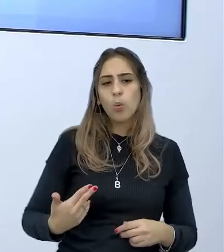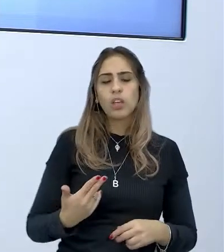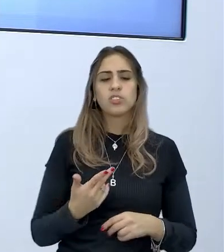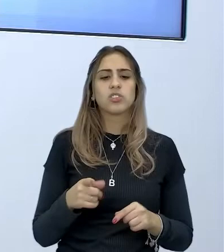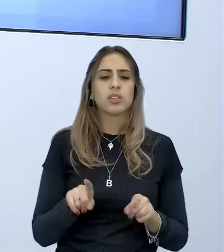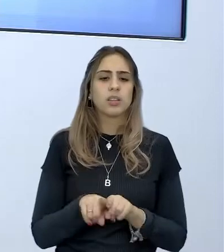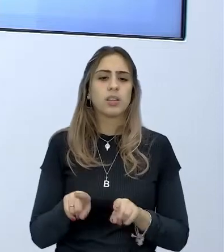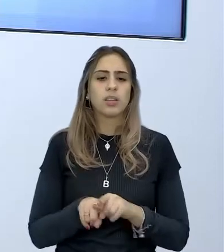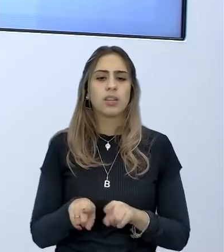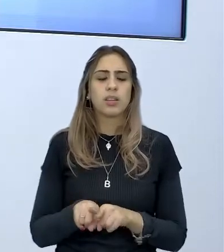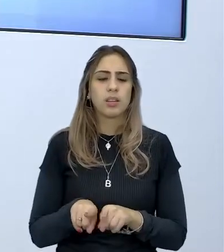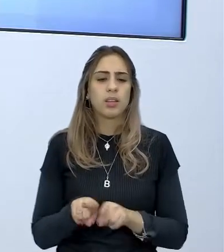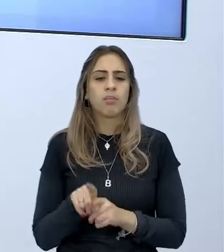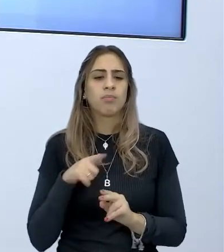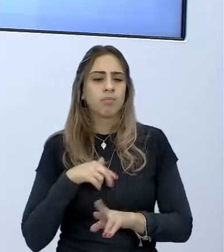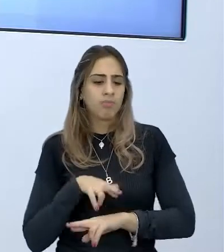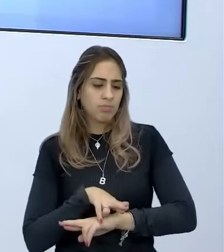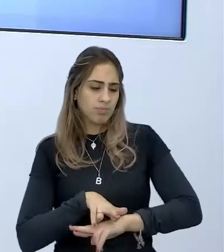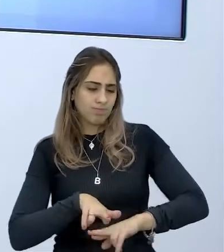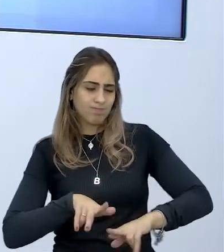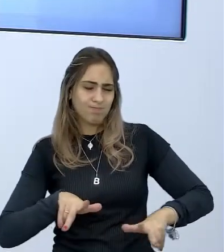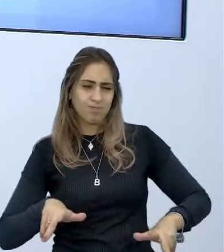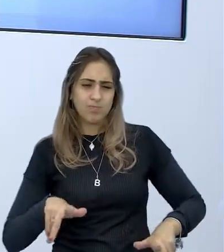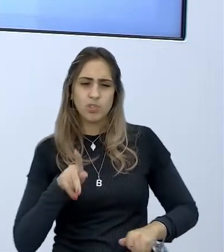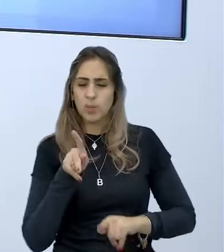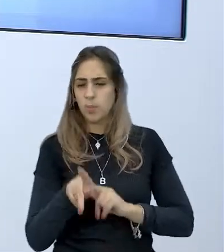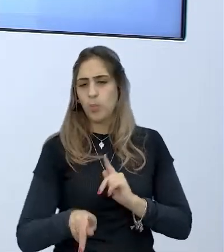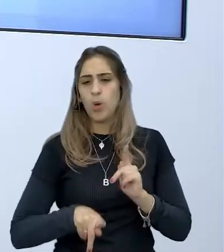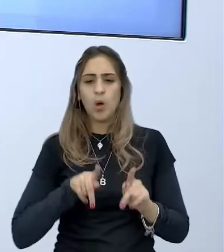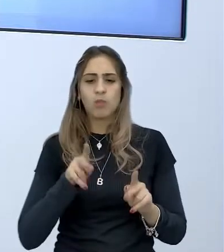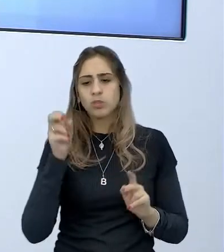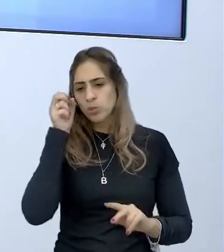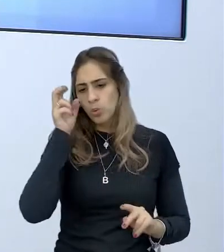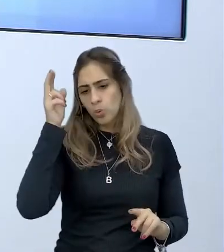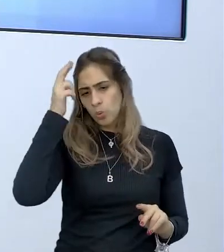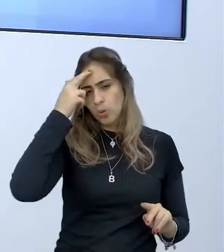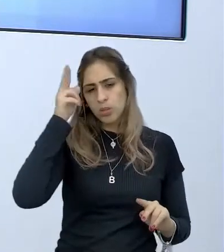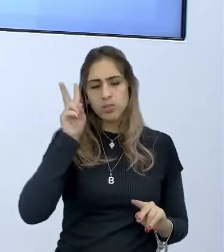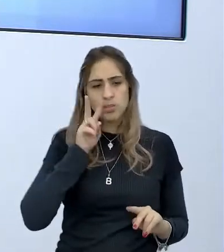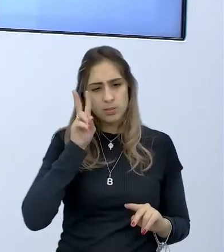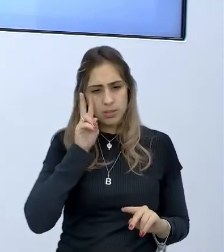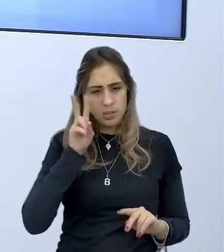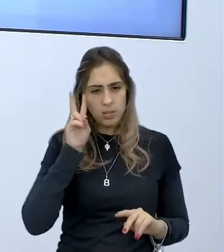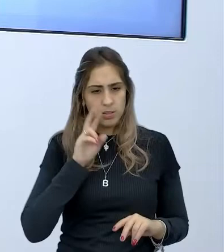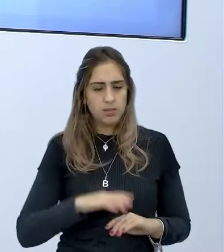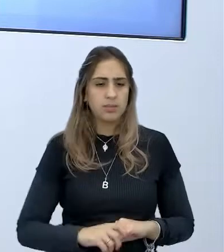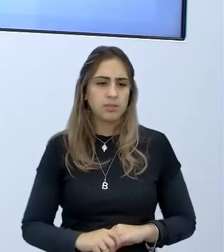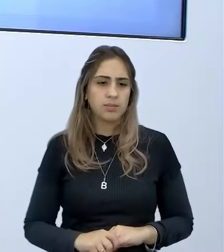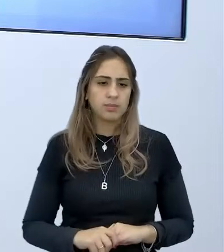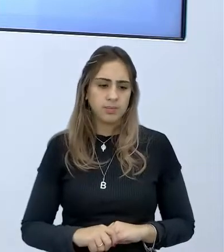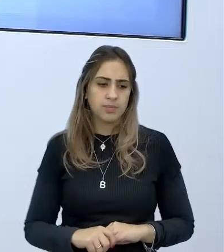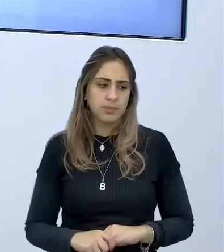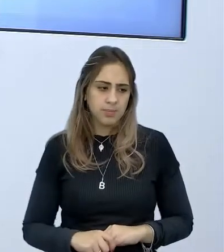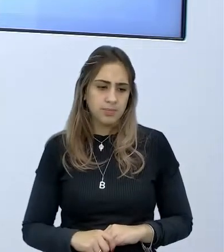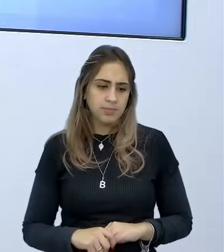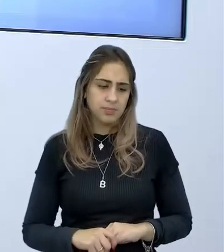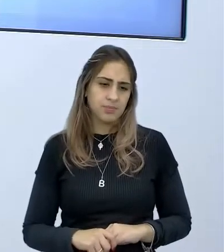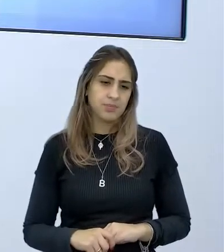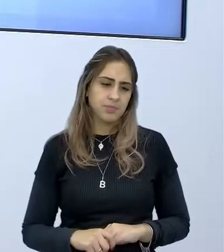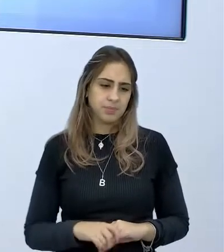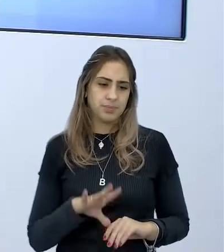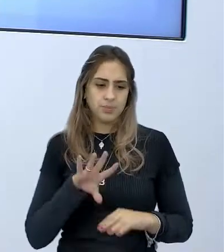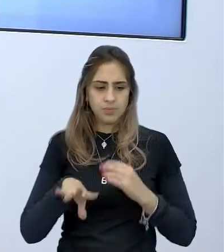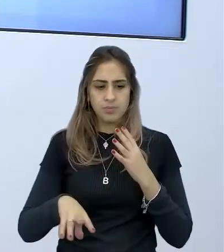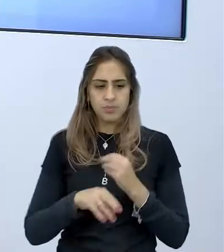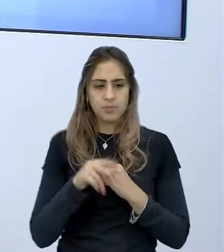a gente tem aqui uma variedade imensa de povos, de culturas e de histórias aí que